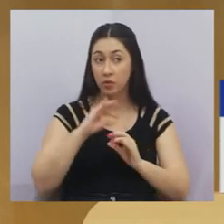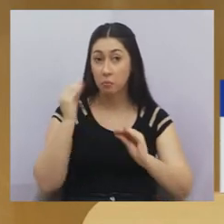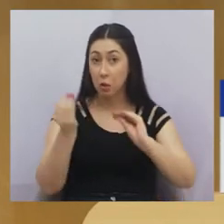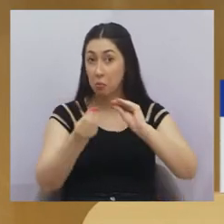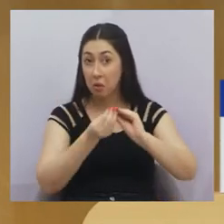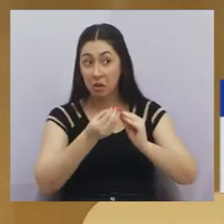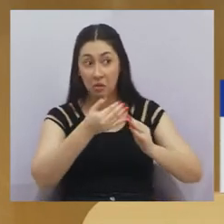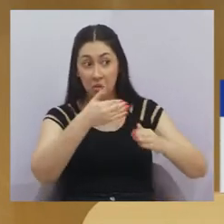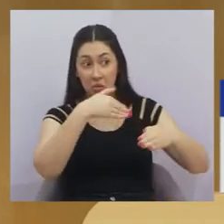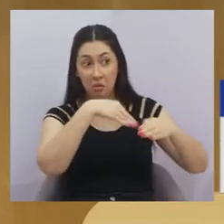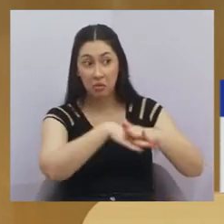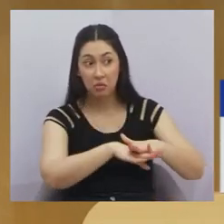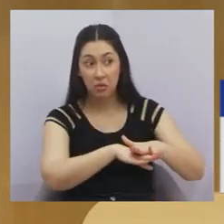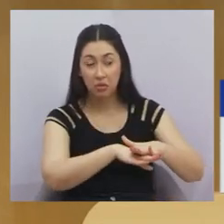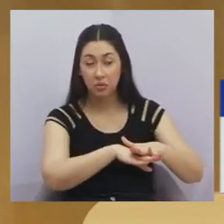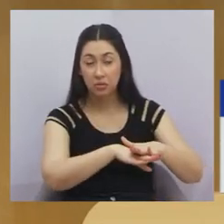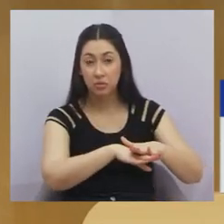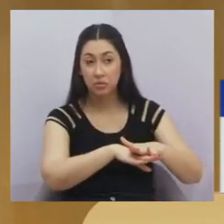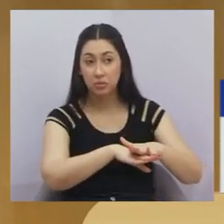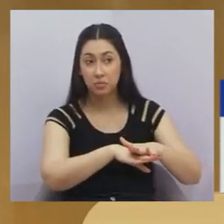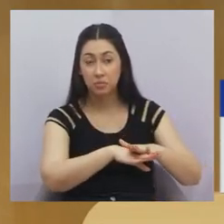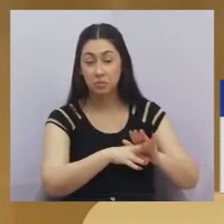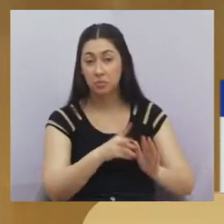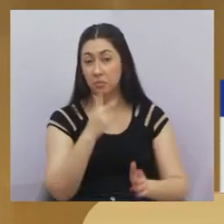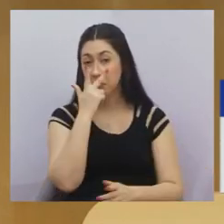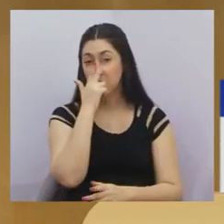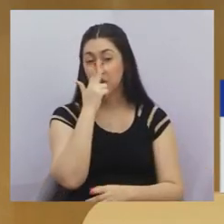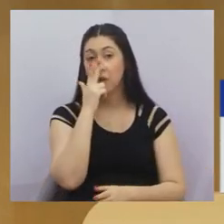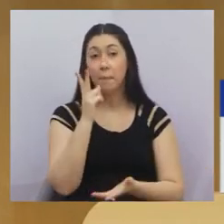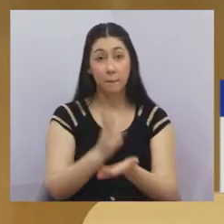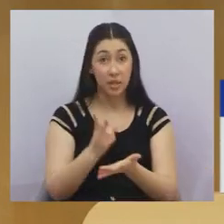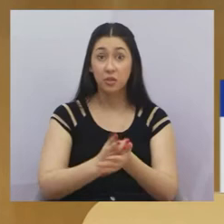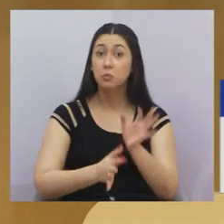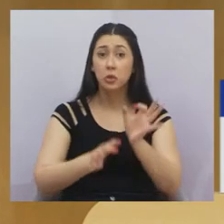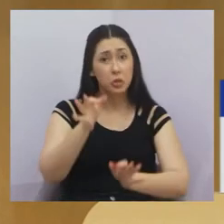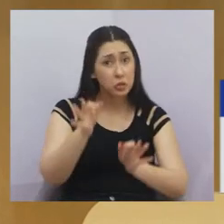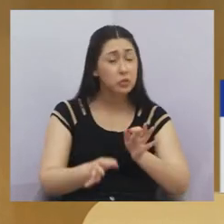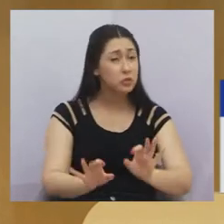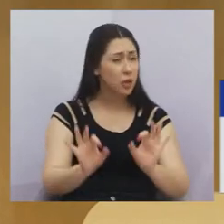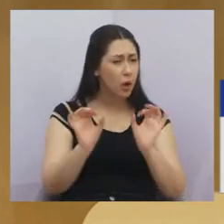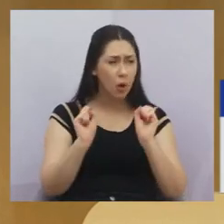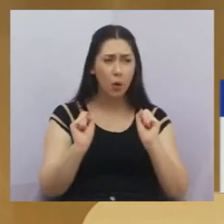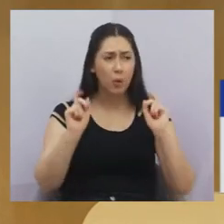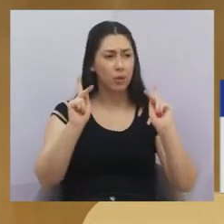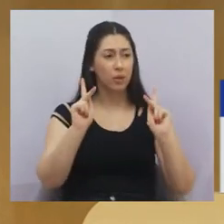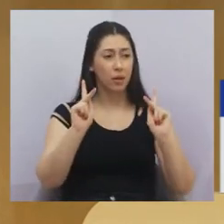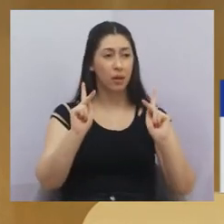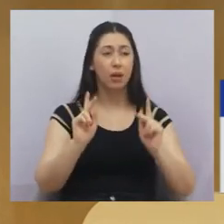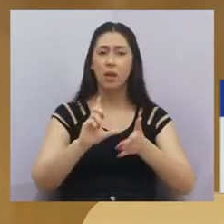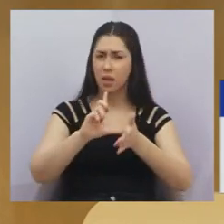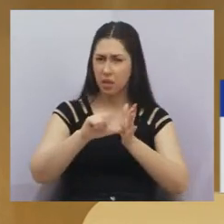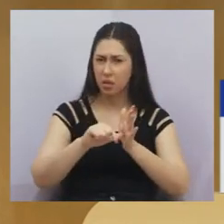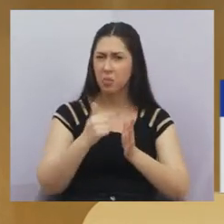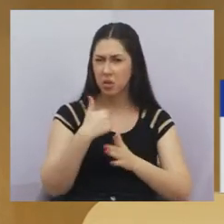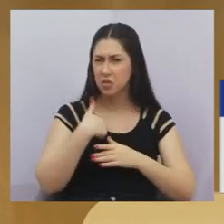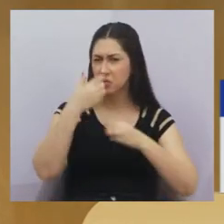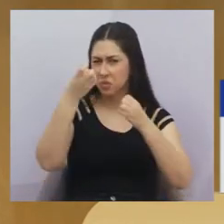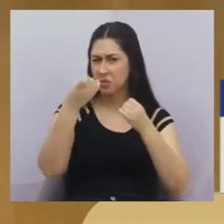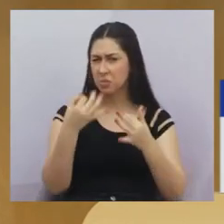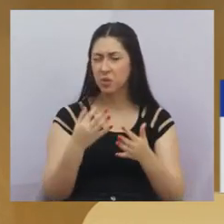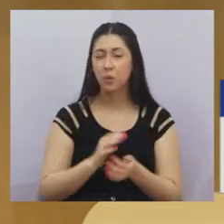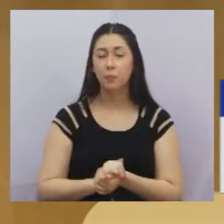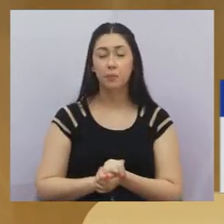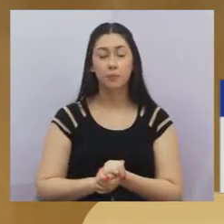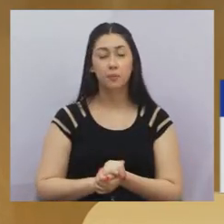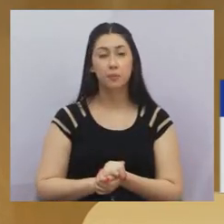arquivada com parecer jurídico favorável, e uma emenda que nós vamos citar, Valmer, aqui um pouquinho mais para frente, do que se tratava.